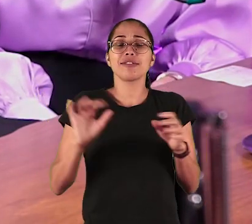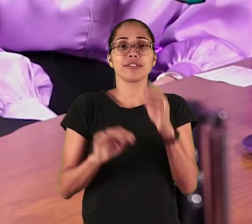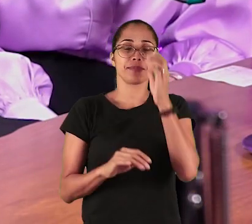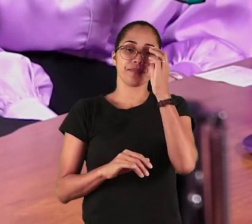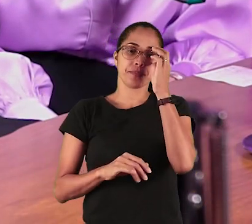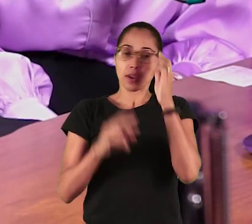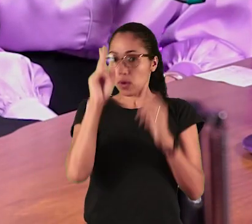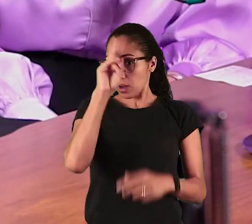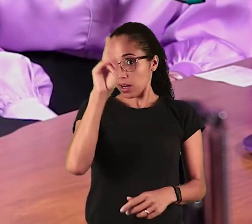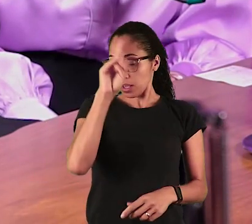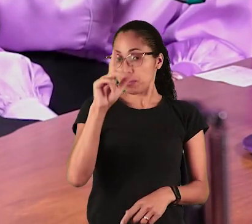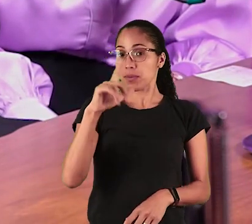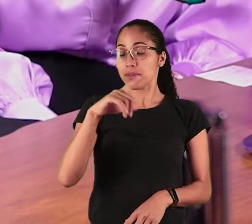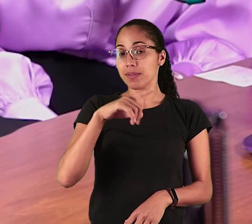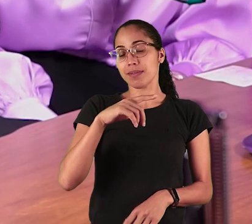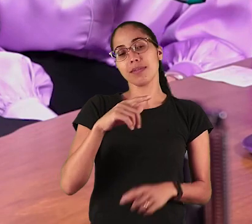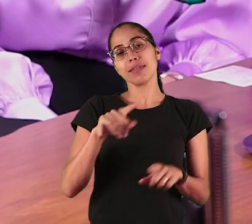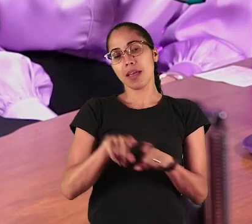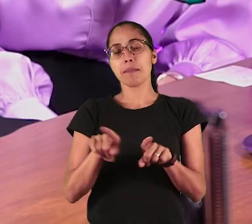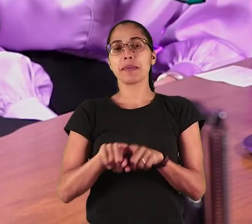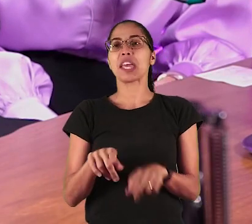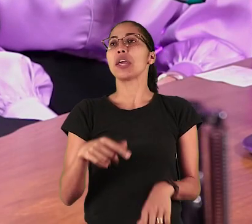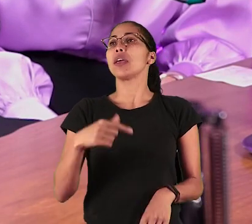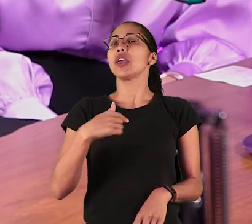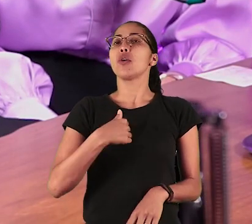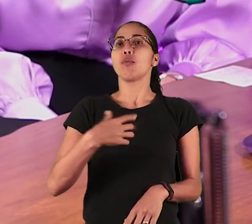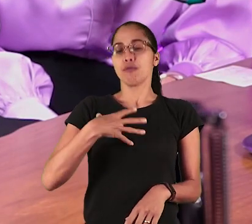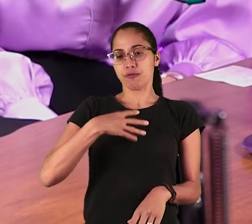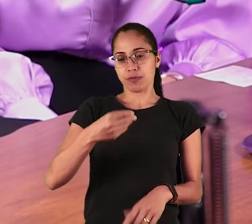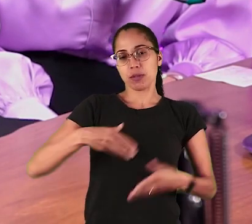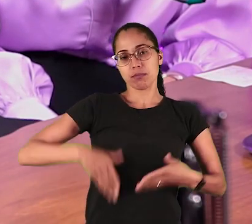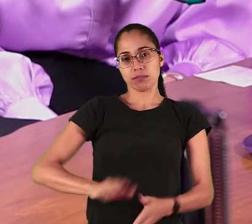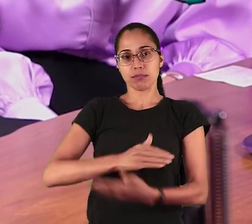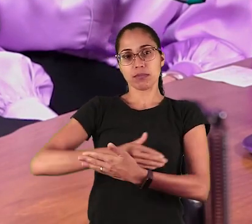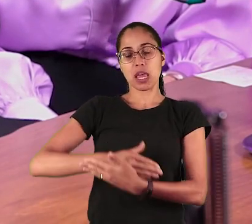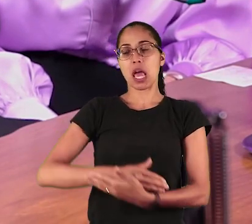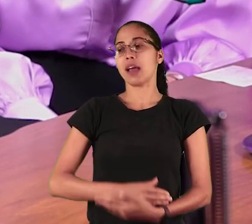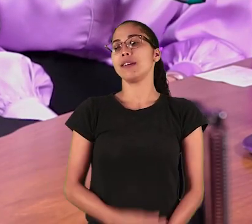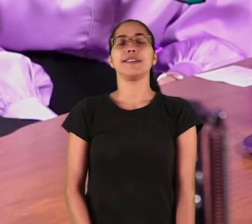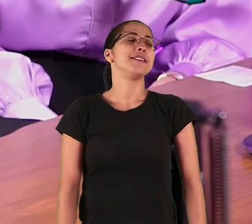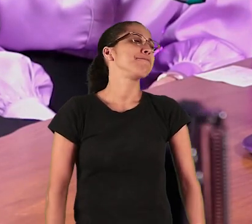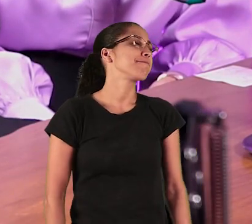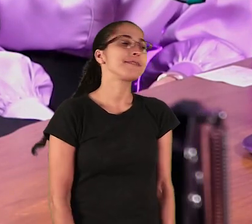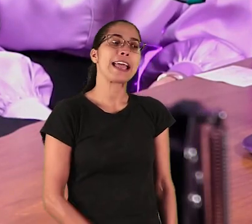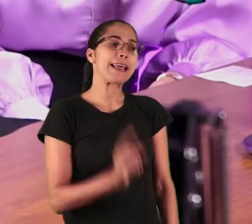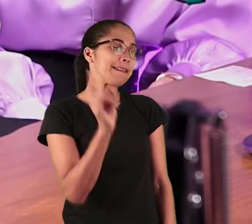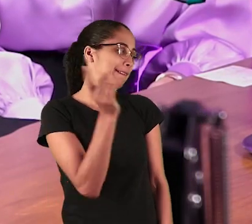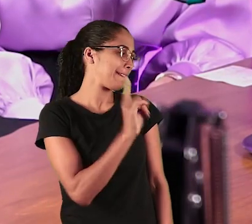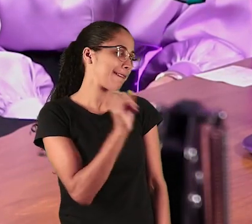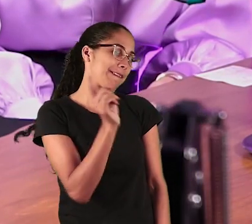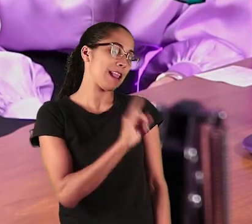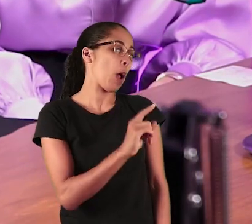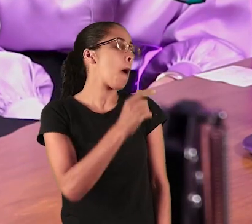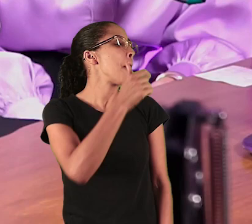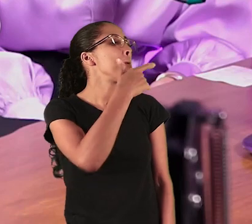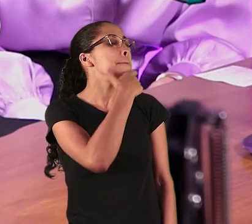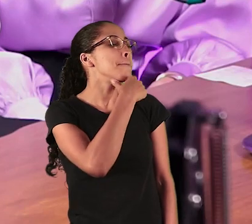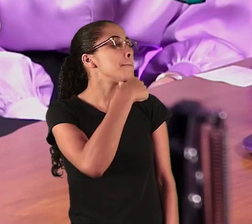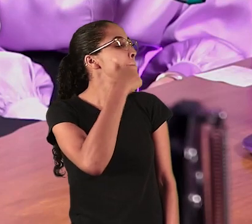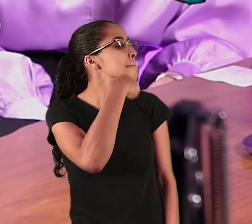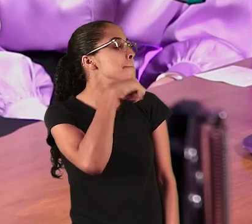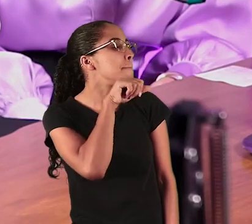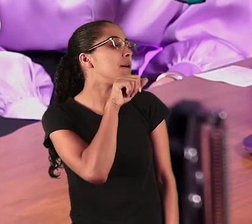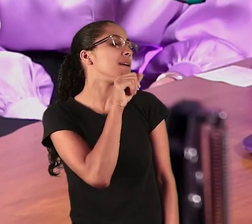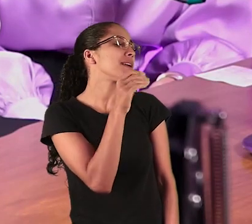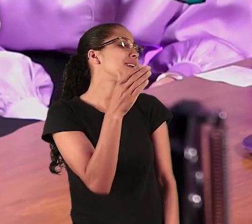quando eu tive filhos ai mas não dá não dá para você ser uma boa mãe se dedicar e ter uma carreira